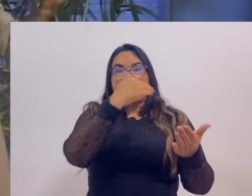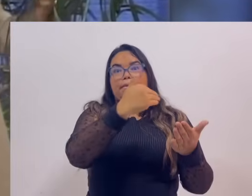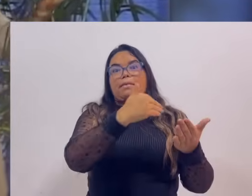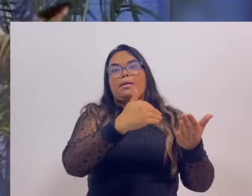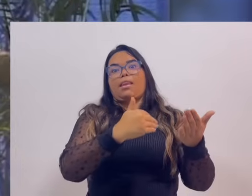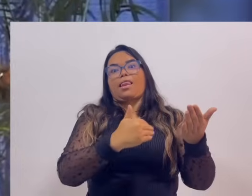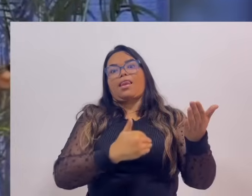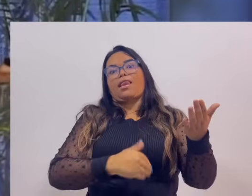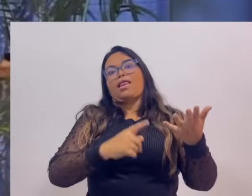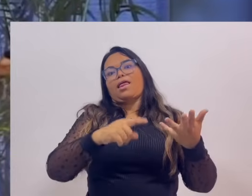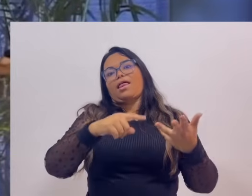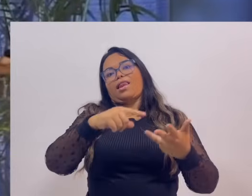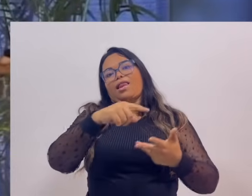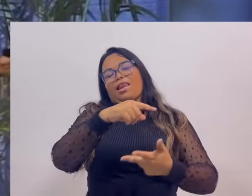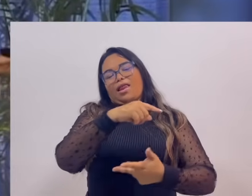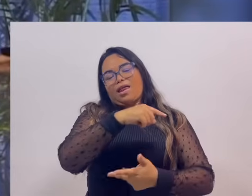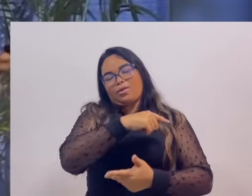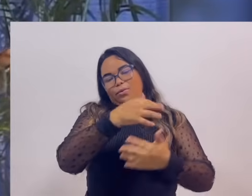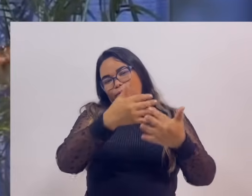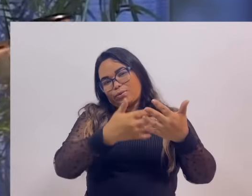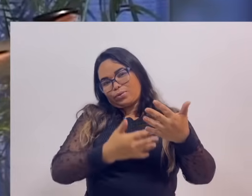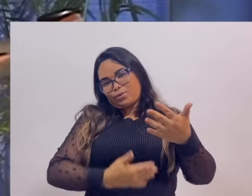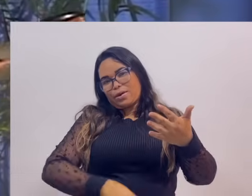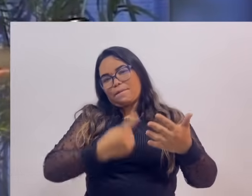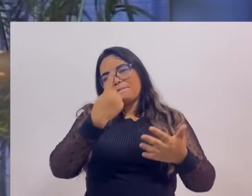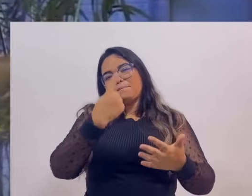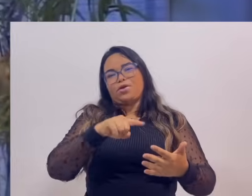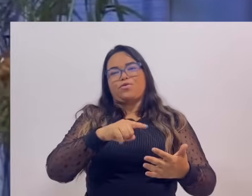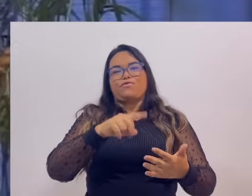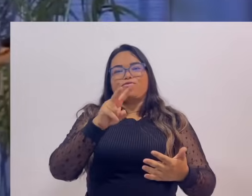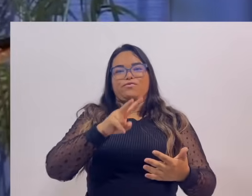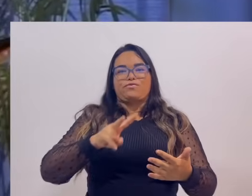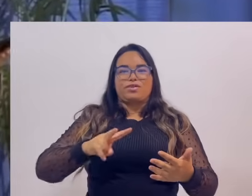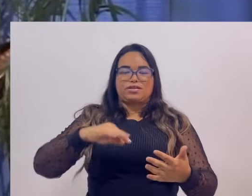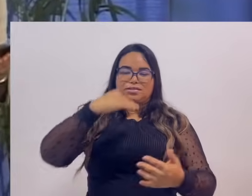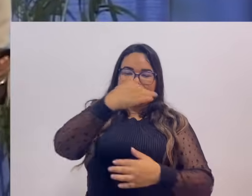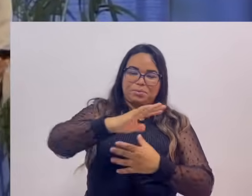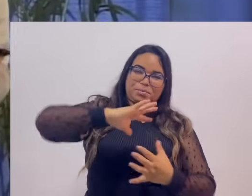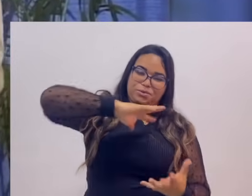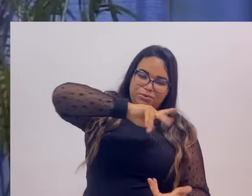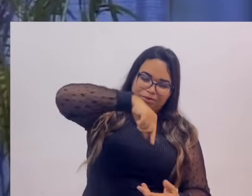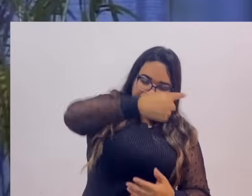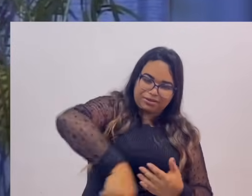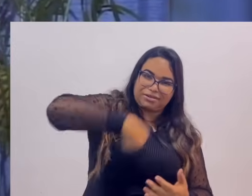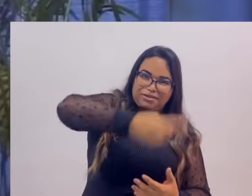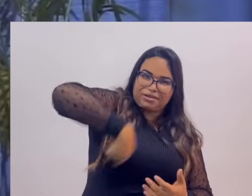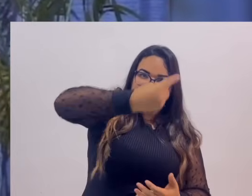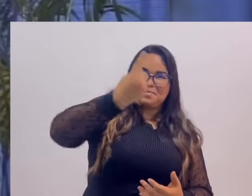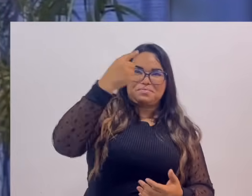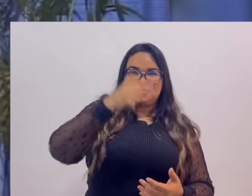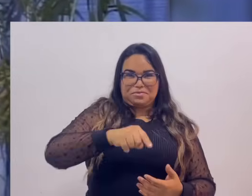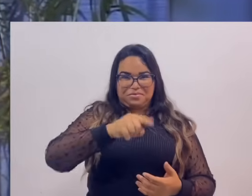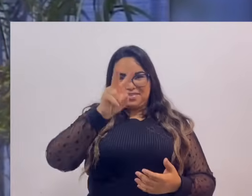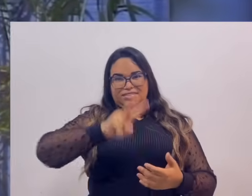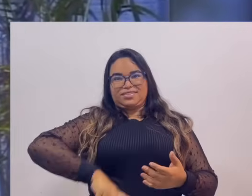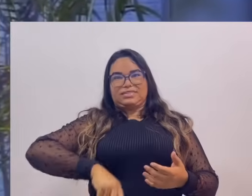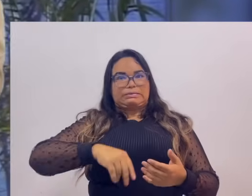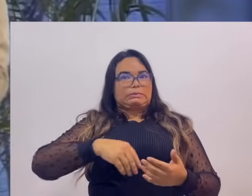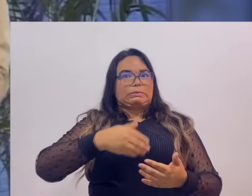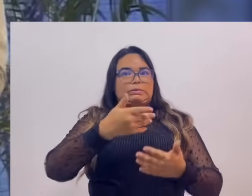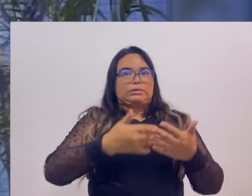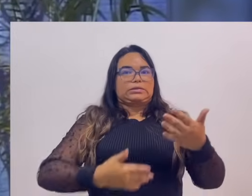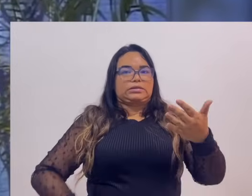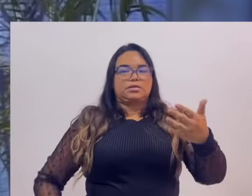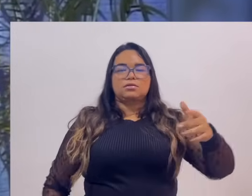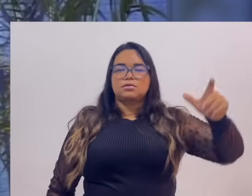dos pecados de Walter Weib e haverá uma lista tão longa que ela se estenderá mil